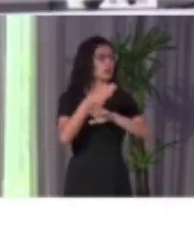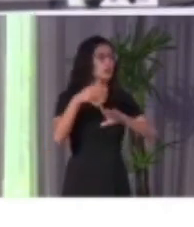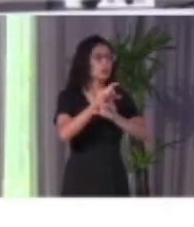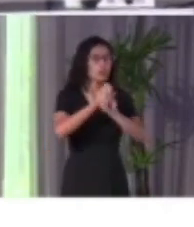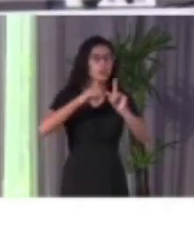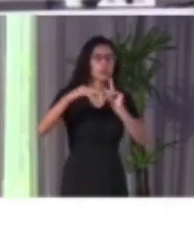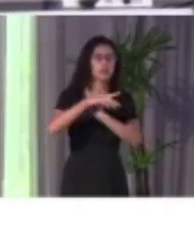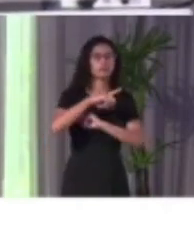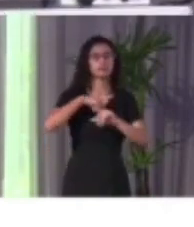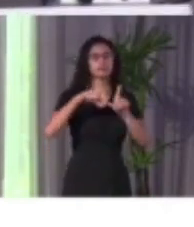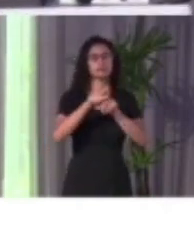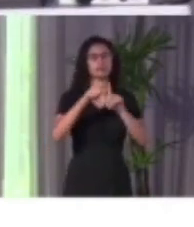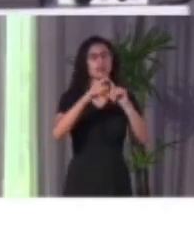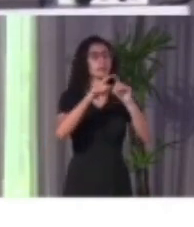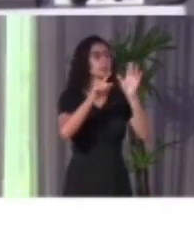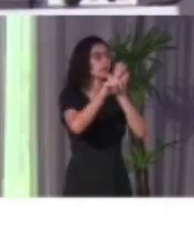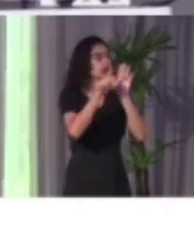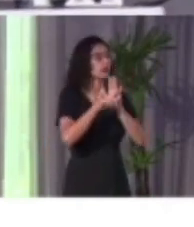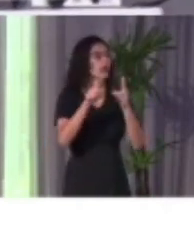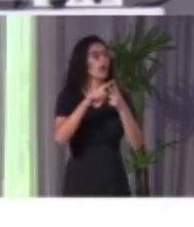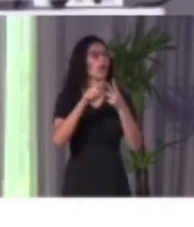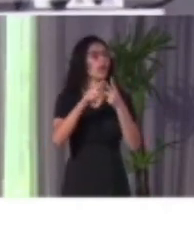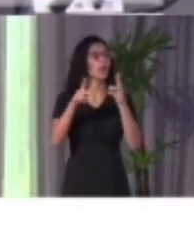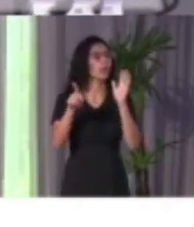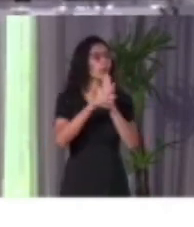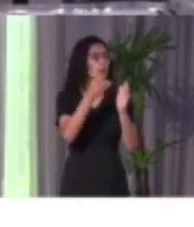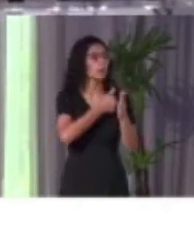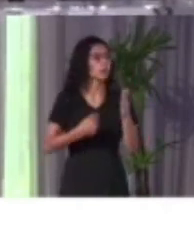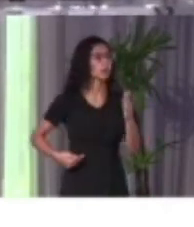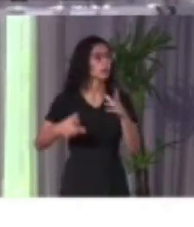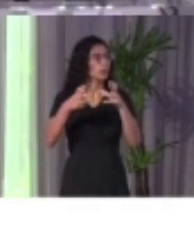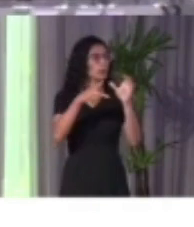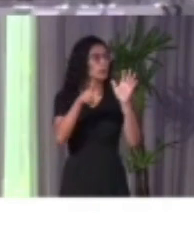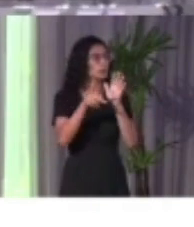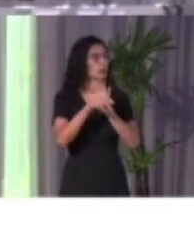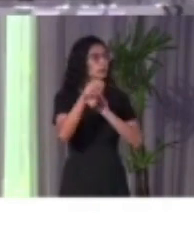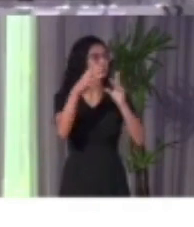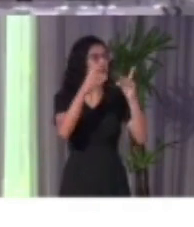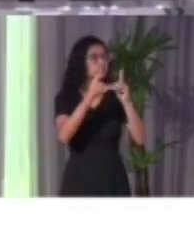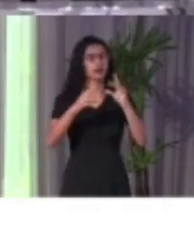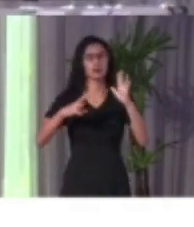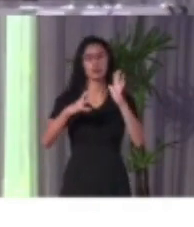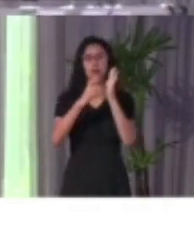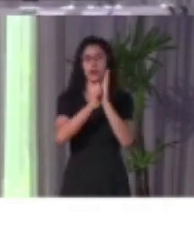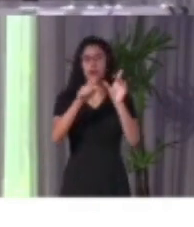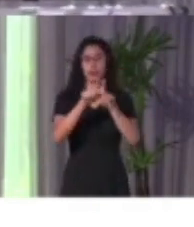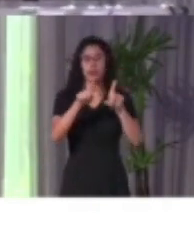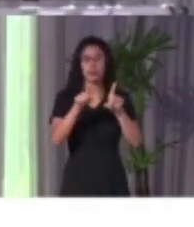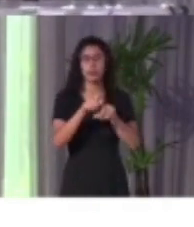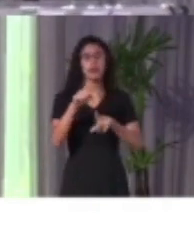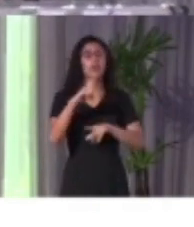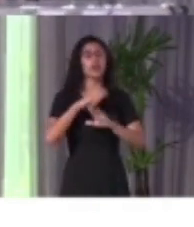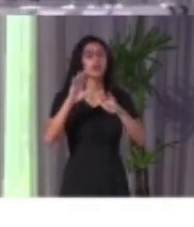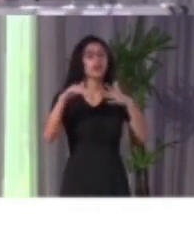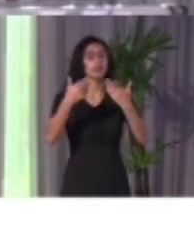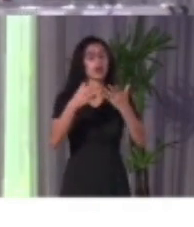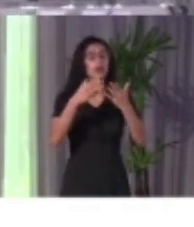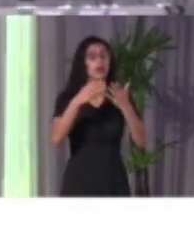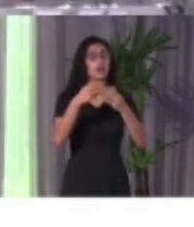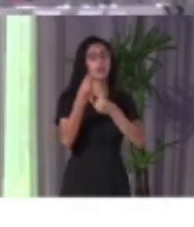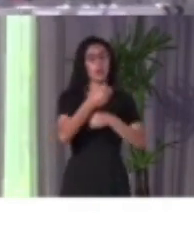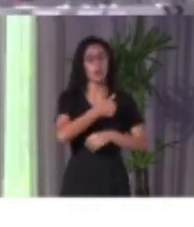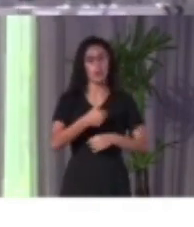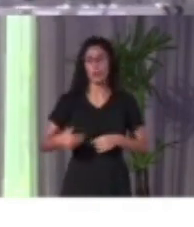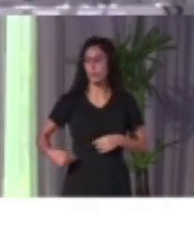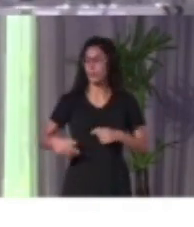social. Temos, então, as enquetes, audiências públicas, o próprio espaço da perspectiva do paciente, os cadastros. E temos, então, a consulta pública, como eu